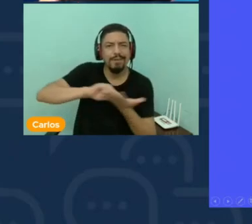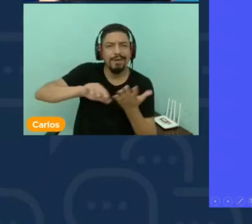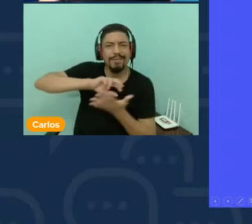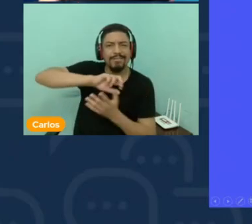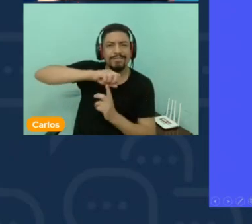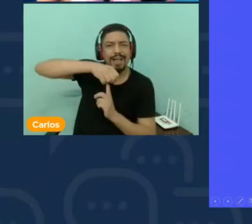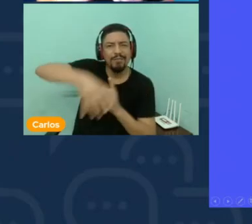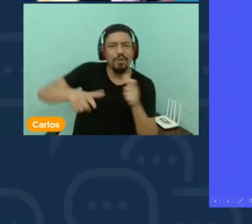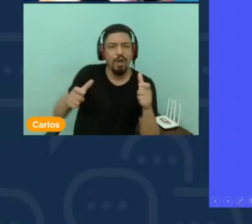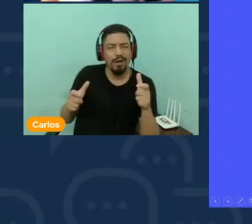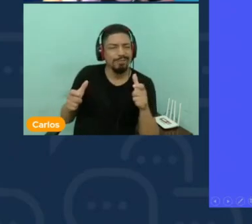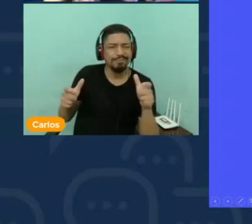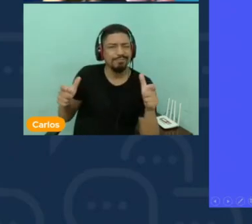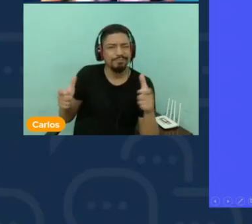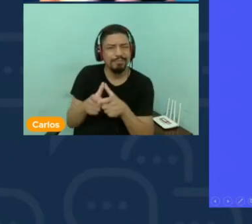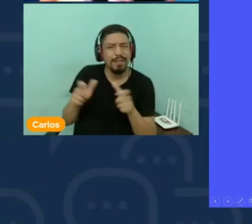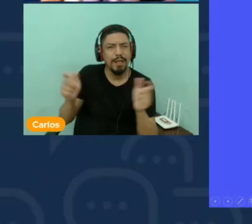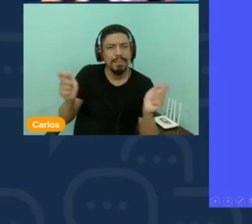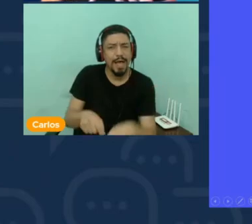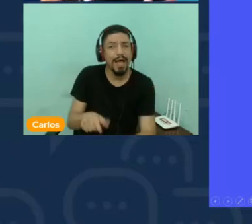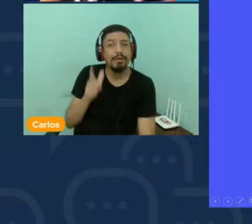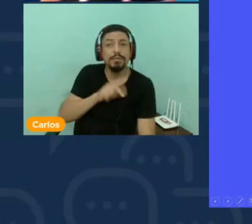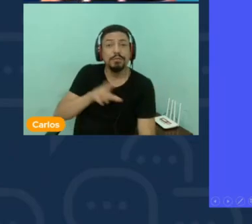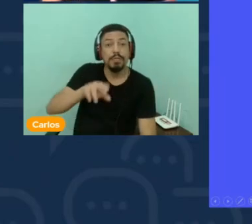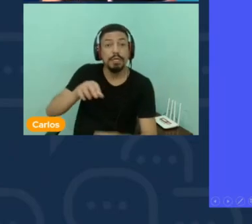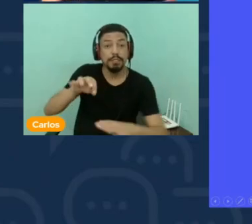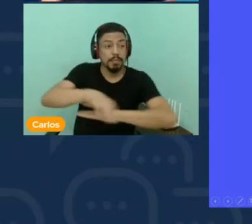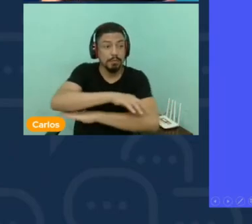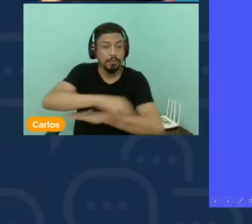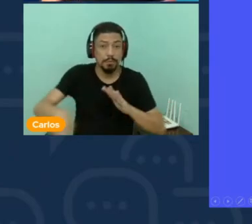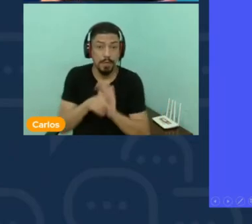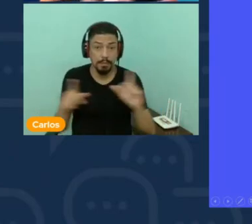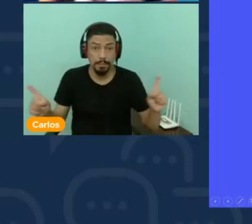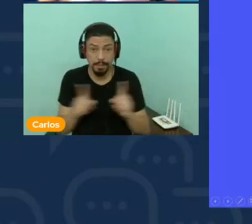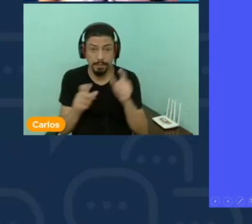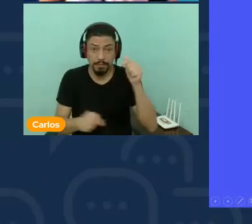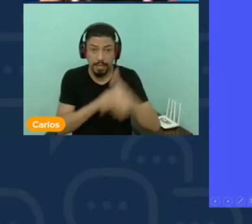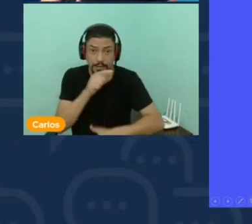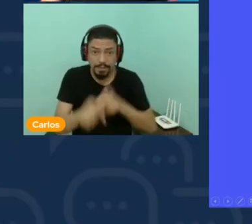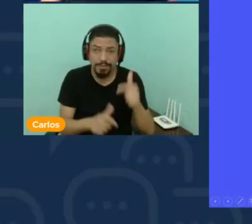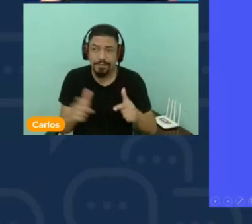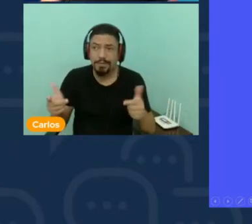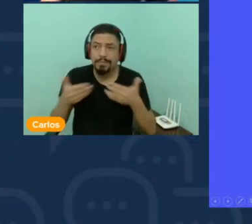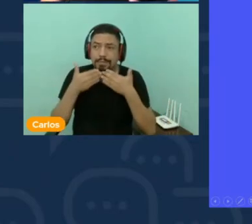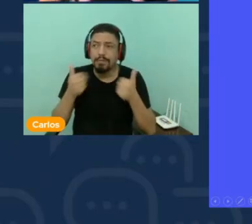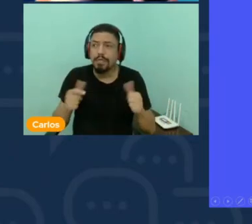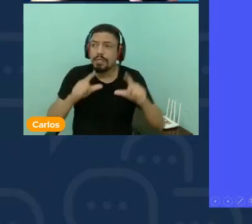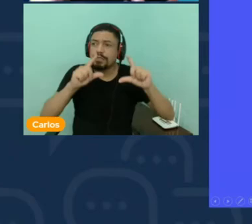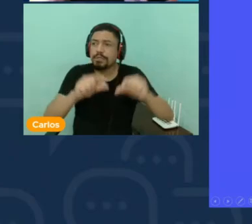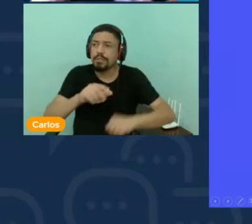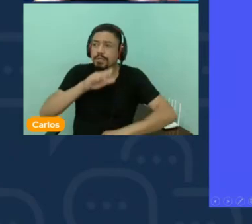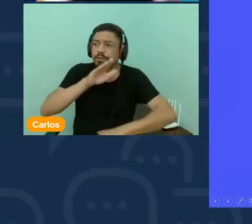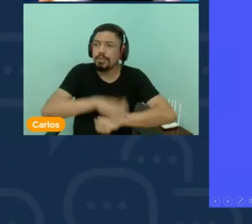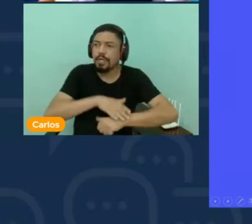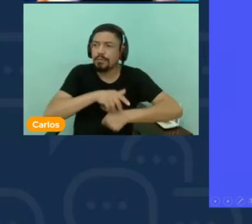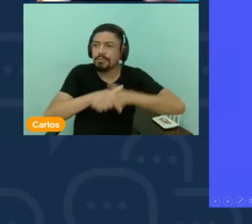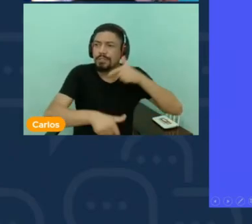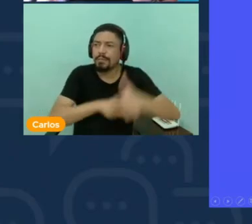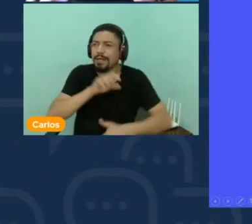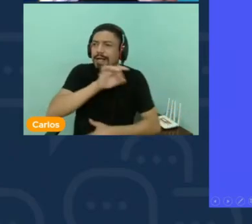menores. Então, eu consigo, com a arquitetura de microserviços, otimizar, tratar